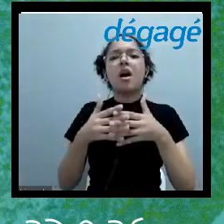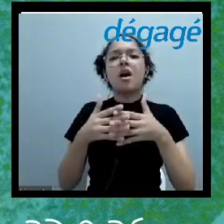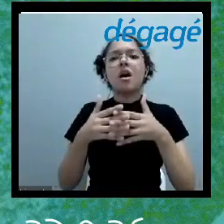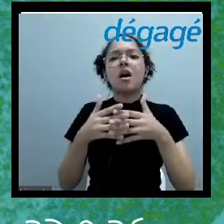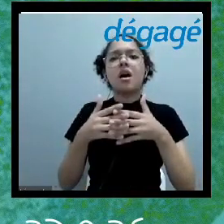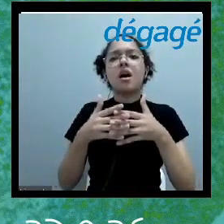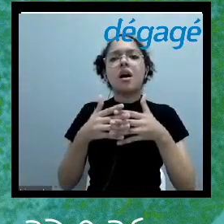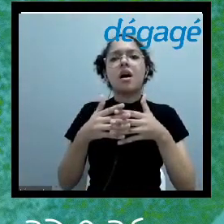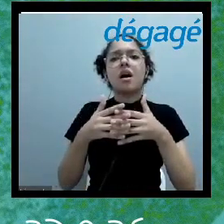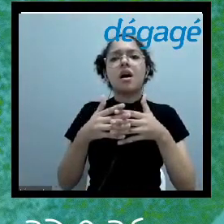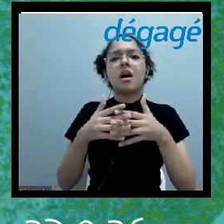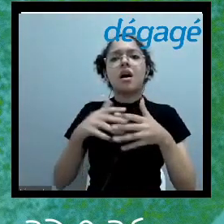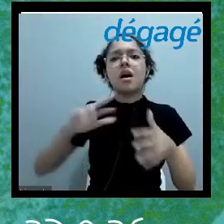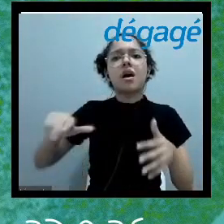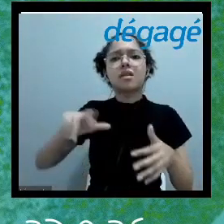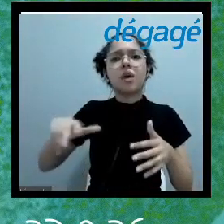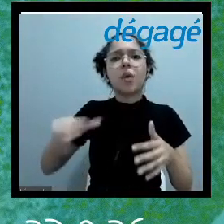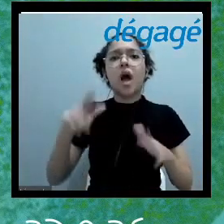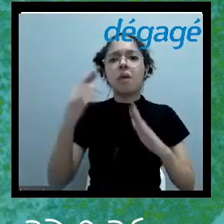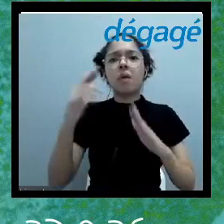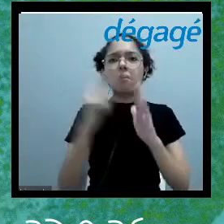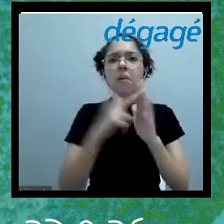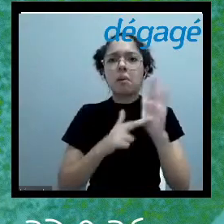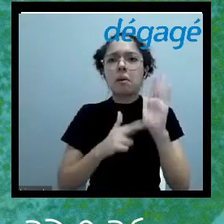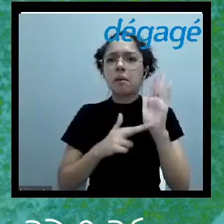voltar a lugar nenhum, como se fosse.